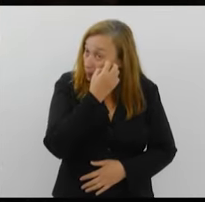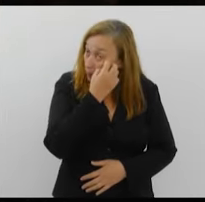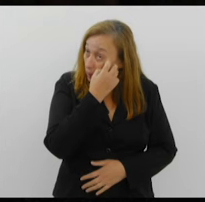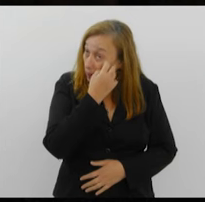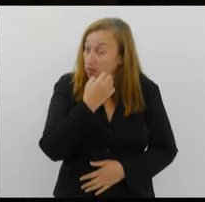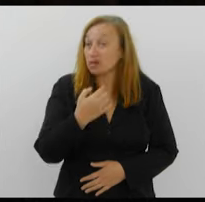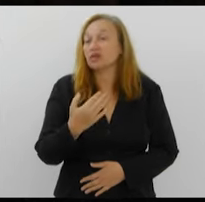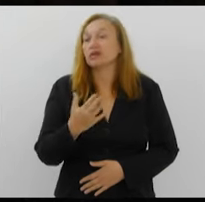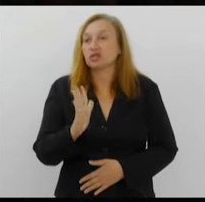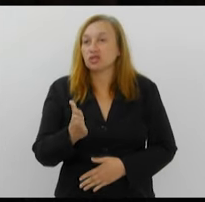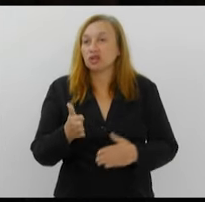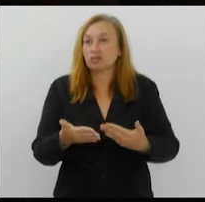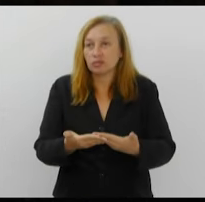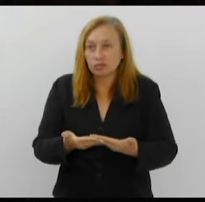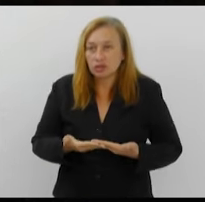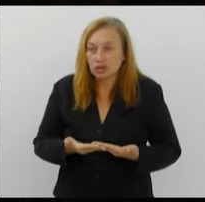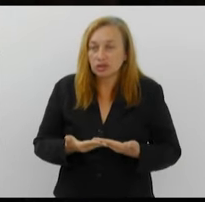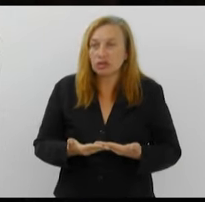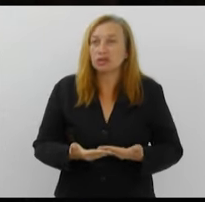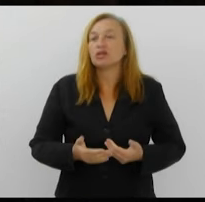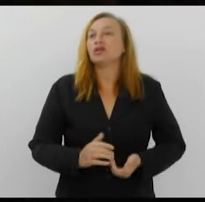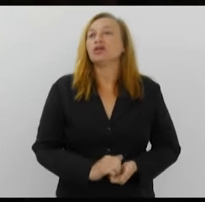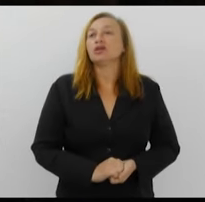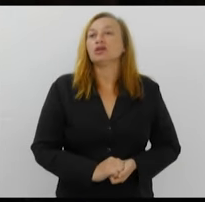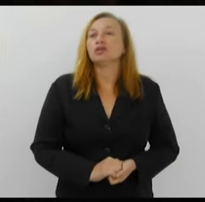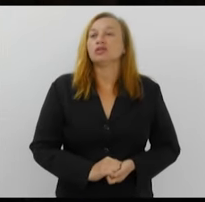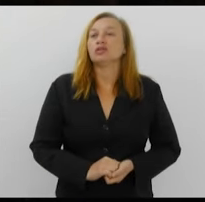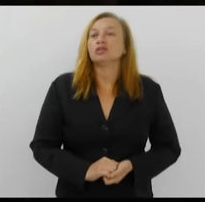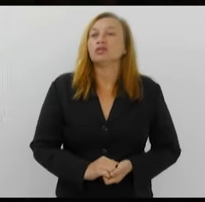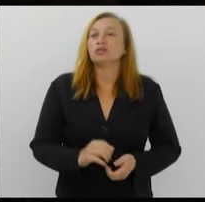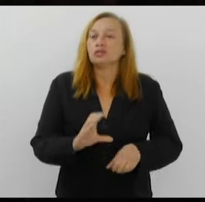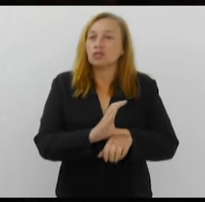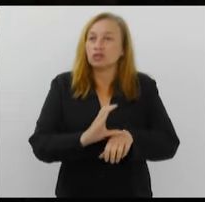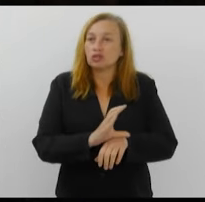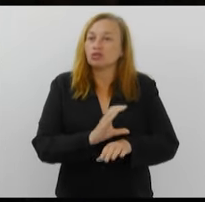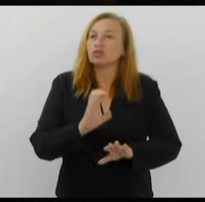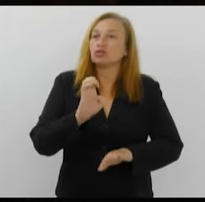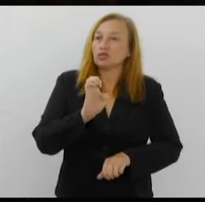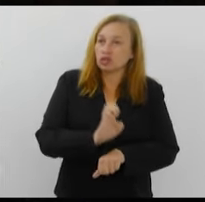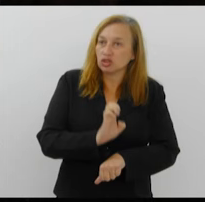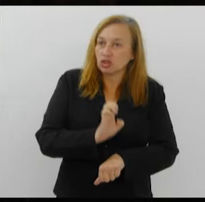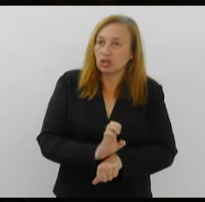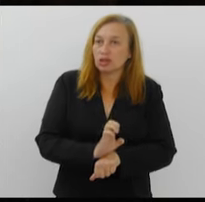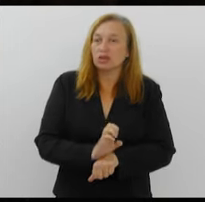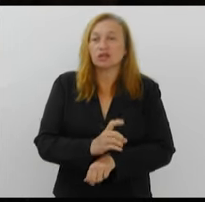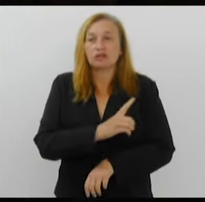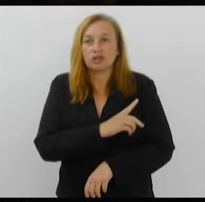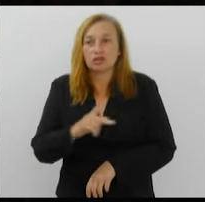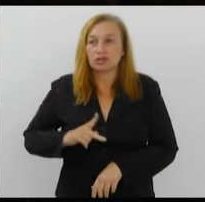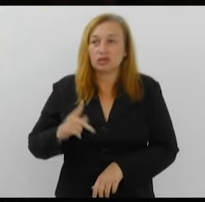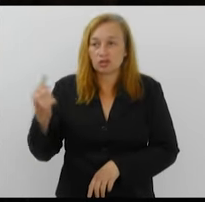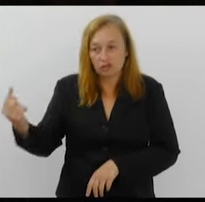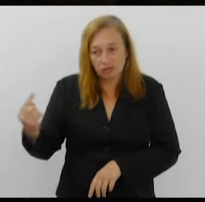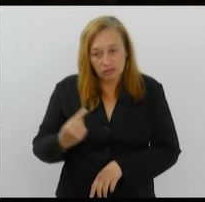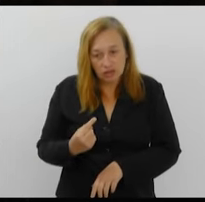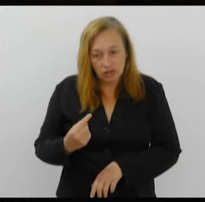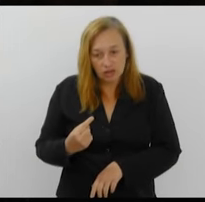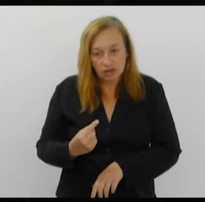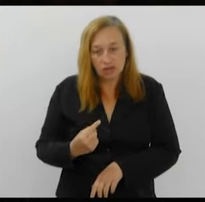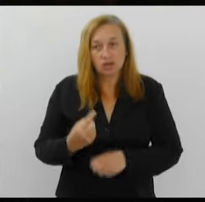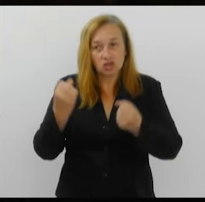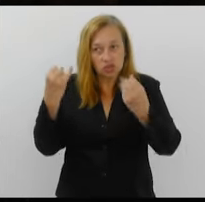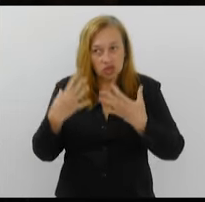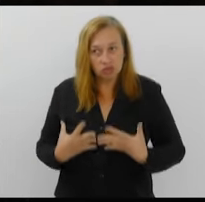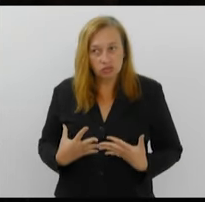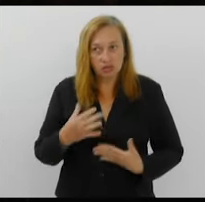fiz o requerimento por força da Constituição do Estado, do nosso regimento, para que a Defensoria venha a esta casa e dê as